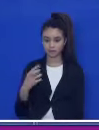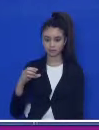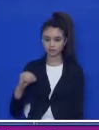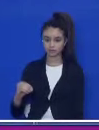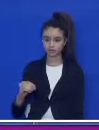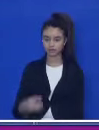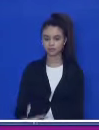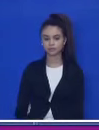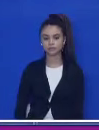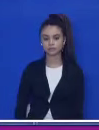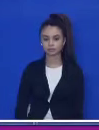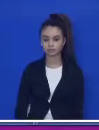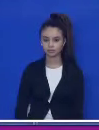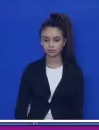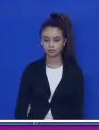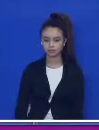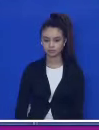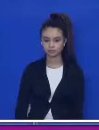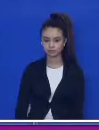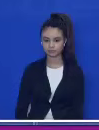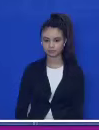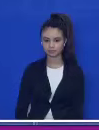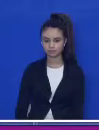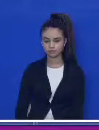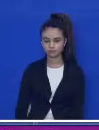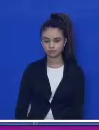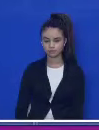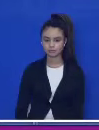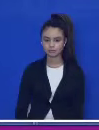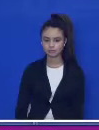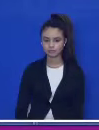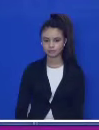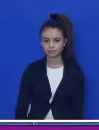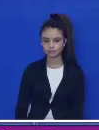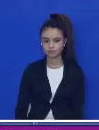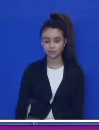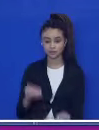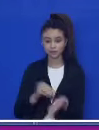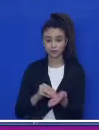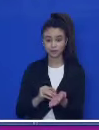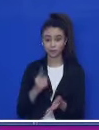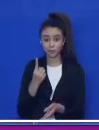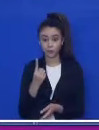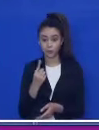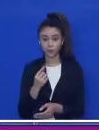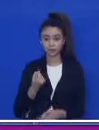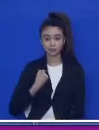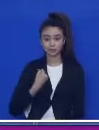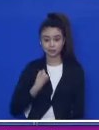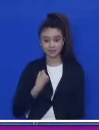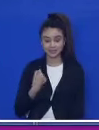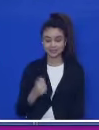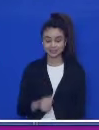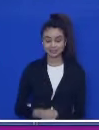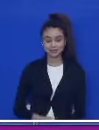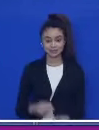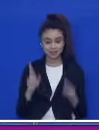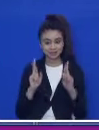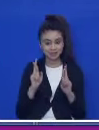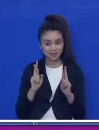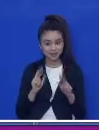20. Número 20, só falta mais um número. Qual será o número? Será que é o seu número da